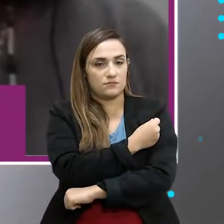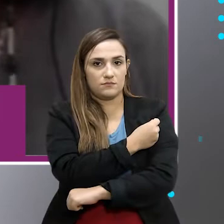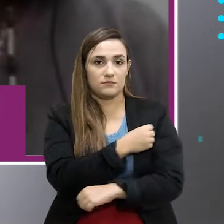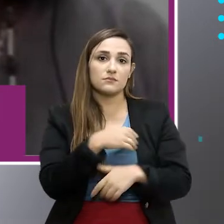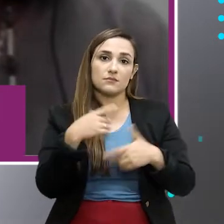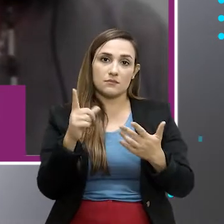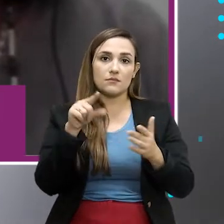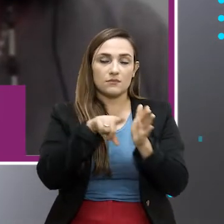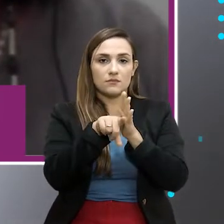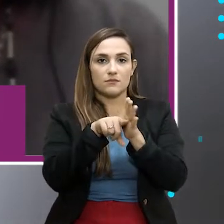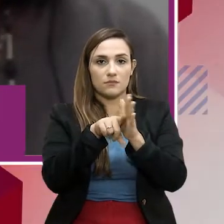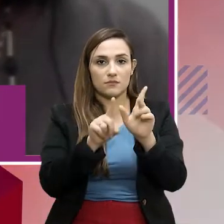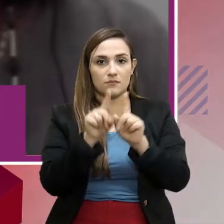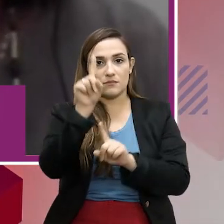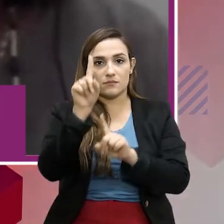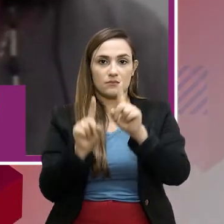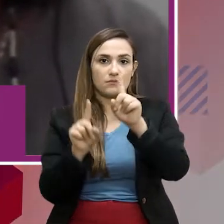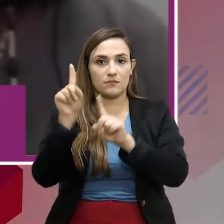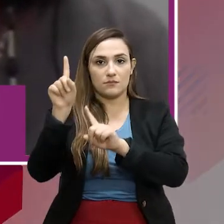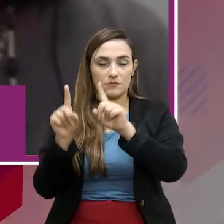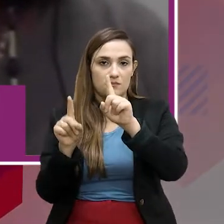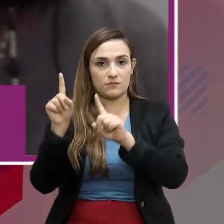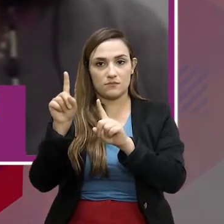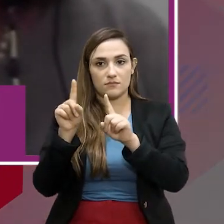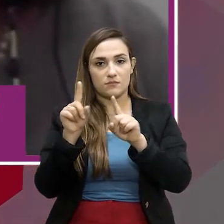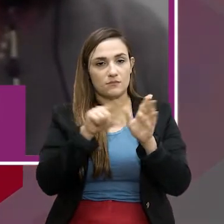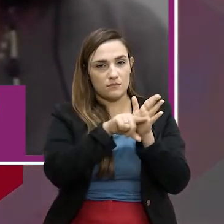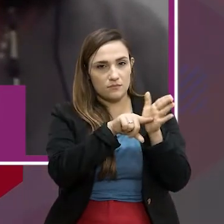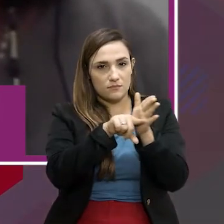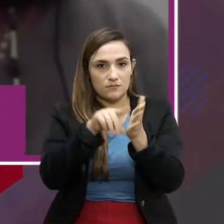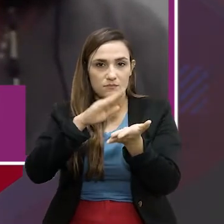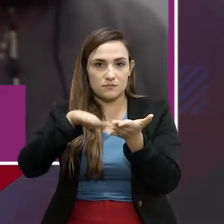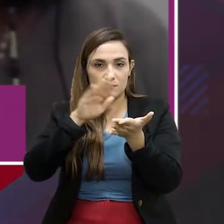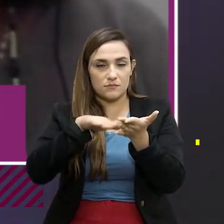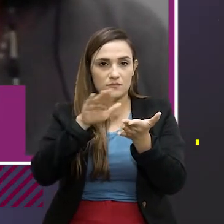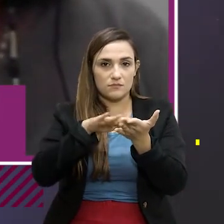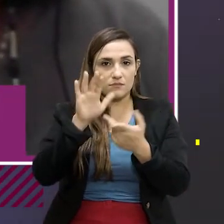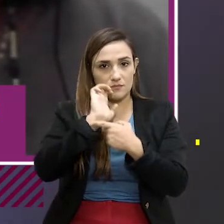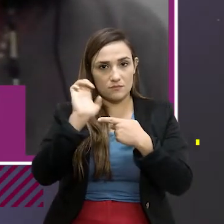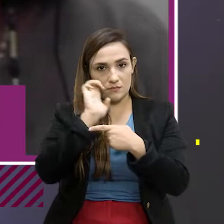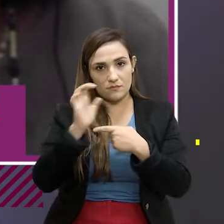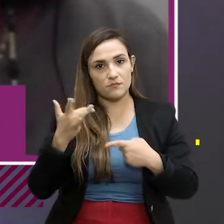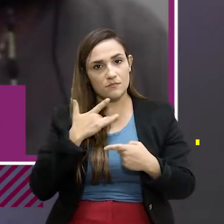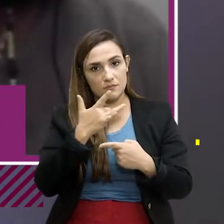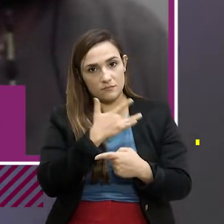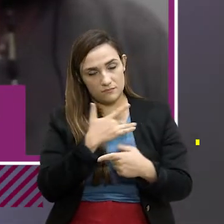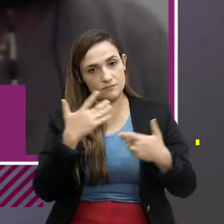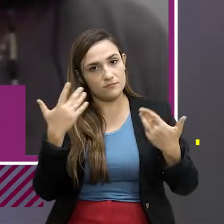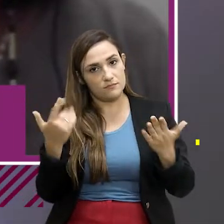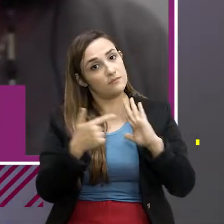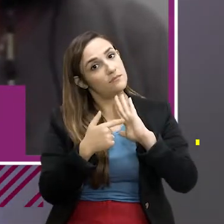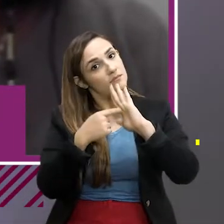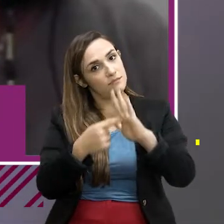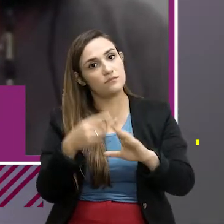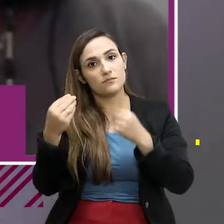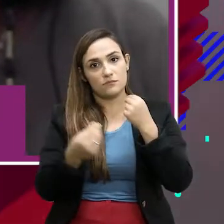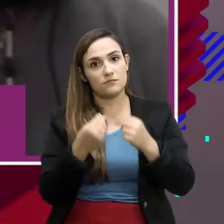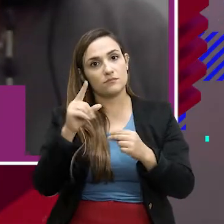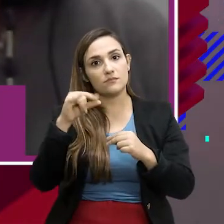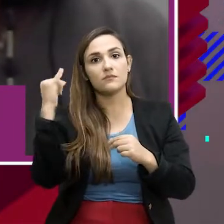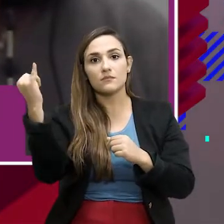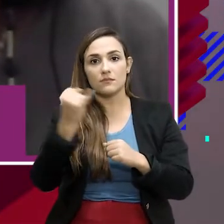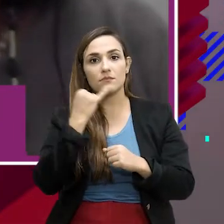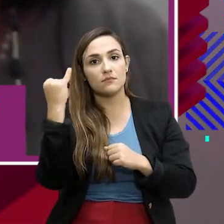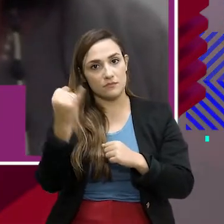de não vacinados. E esses dados, eles são com base, né, nos levantamentos da Secretaria Estadual de Saúde, mais uma